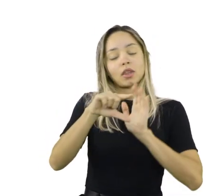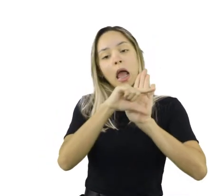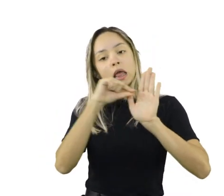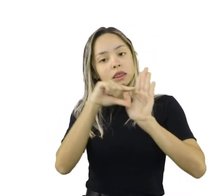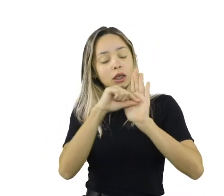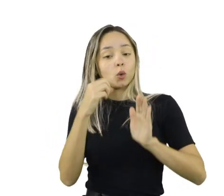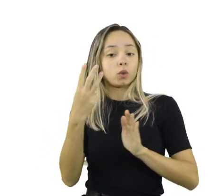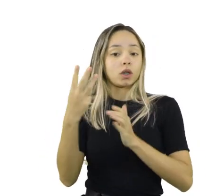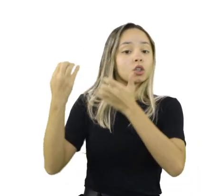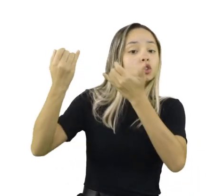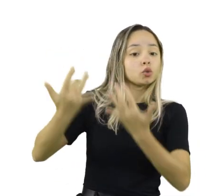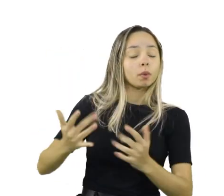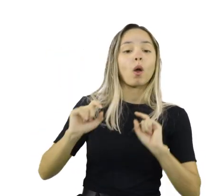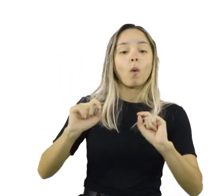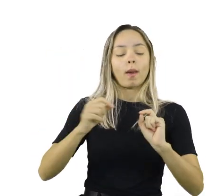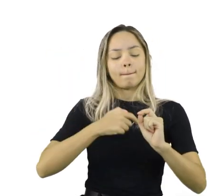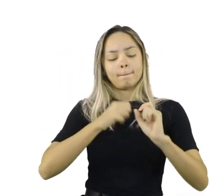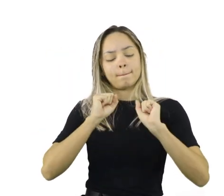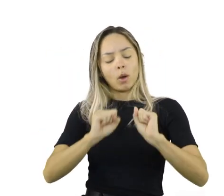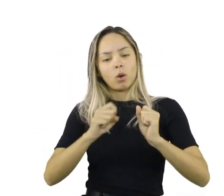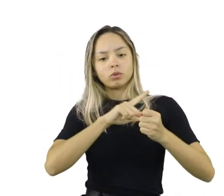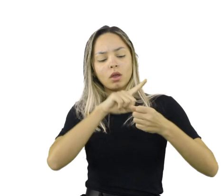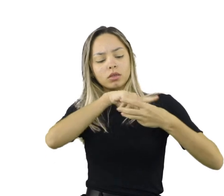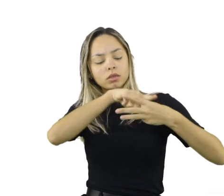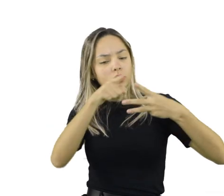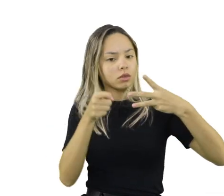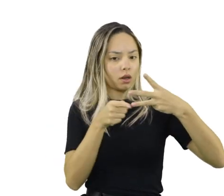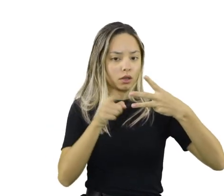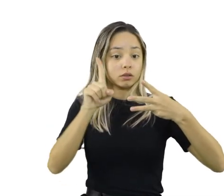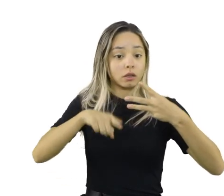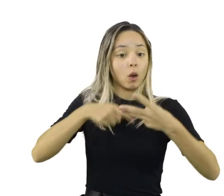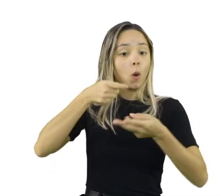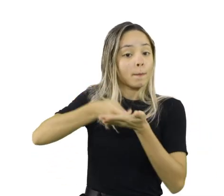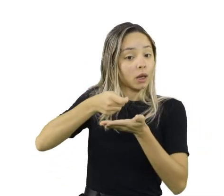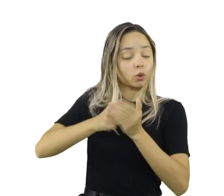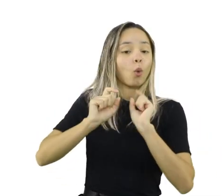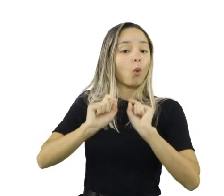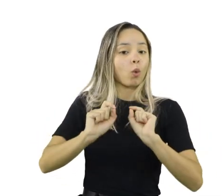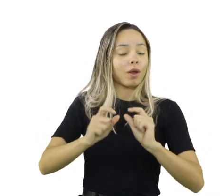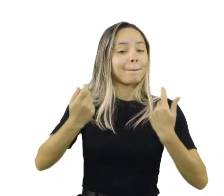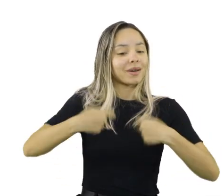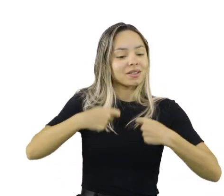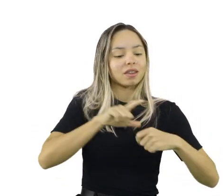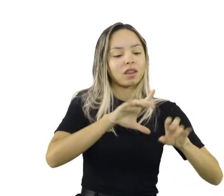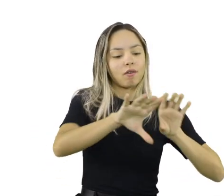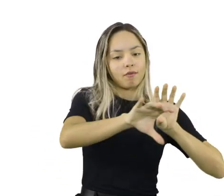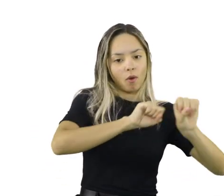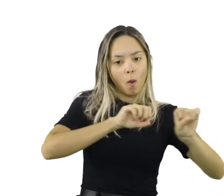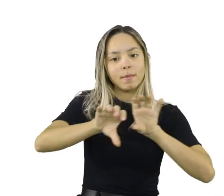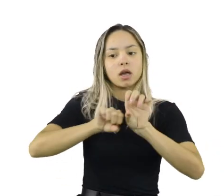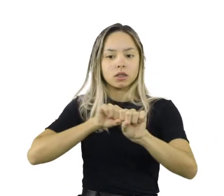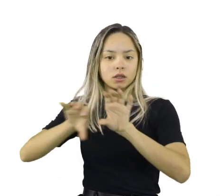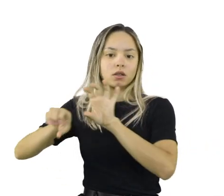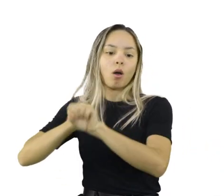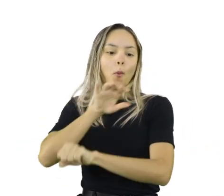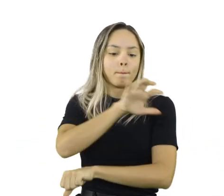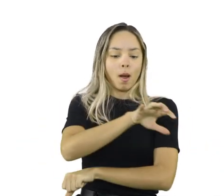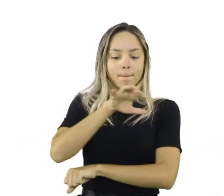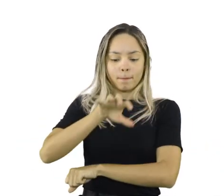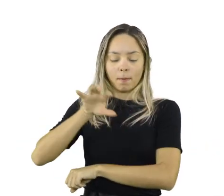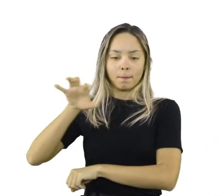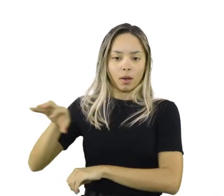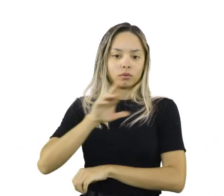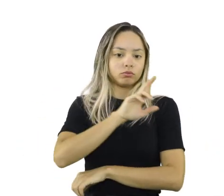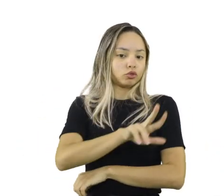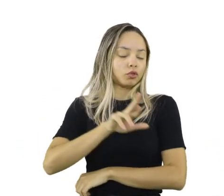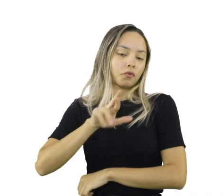podem ter 3 atuações que vão obrigatoriamente necessitar formações diferentes. Na atuação da